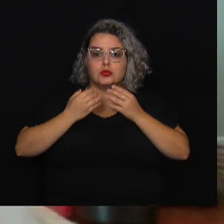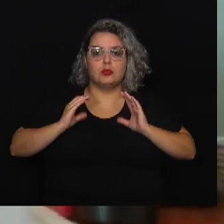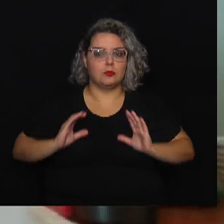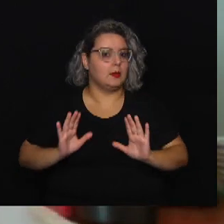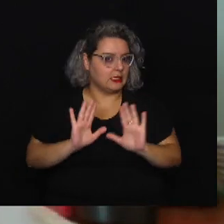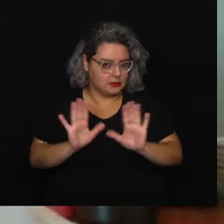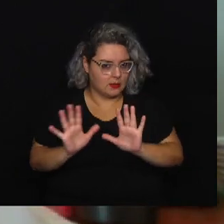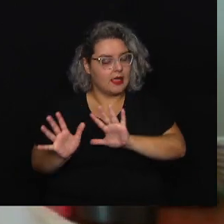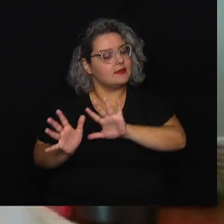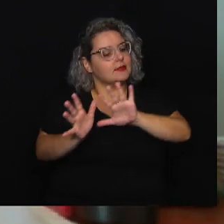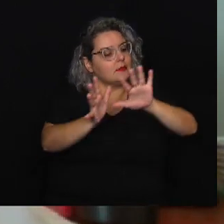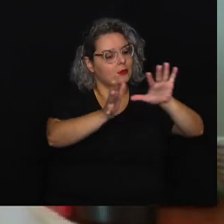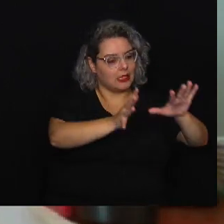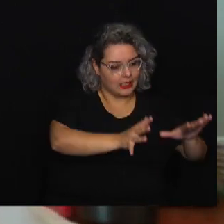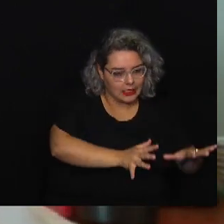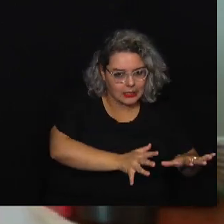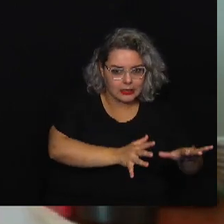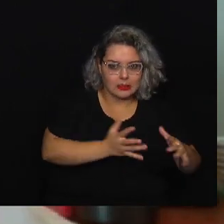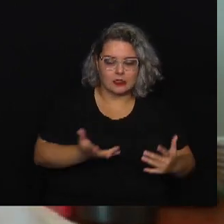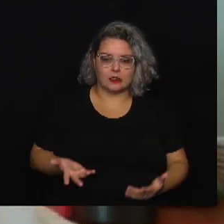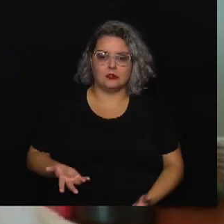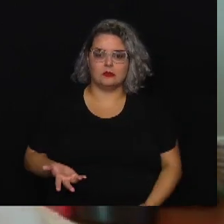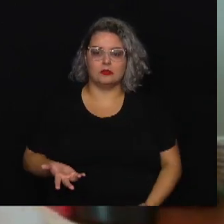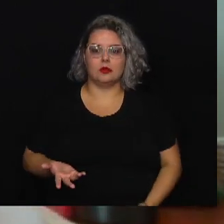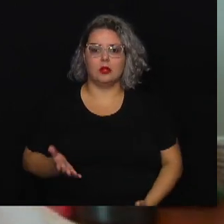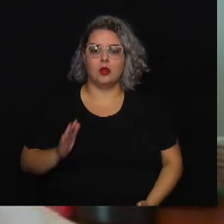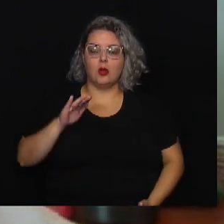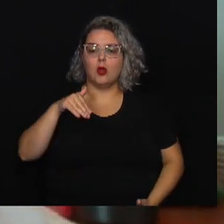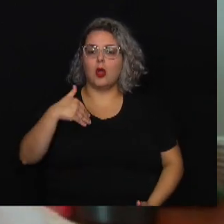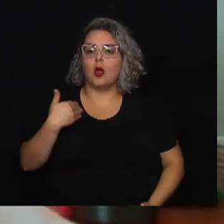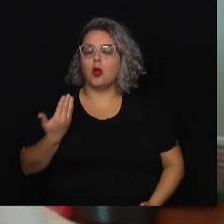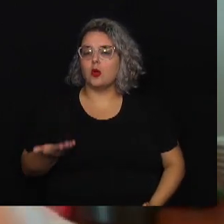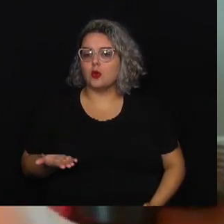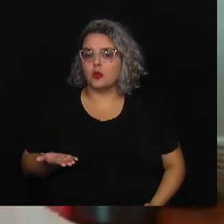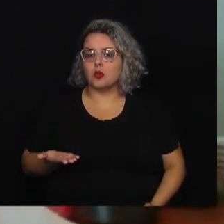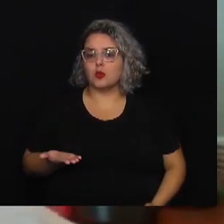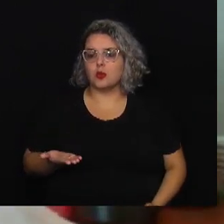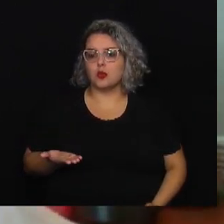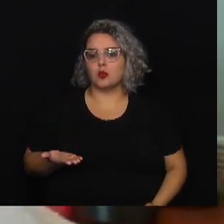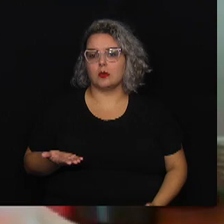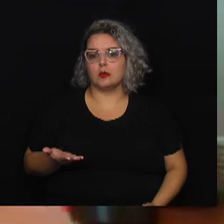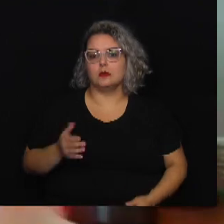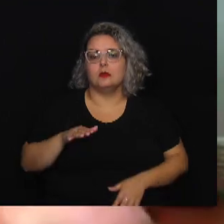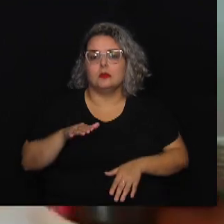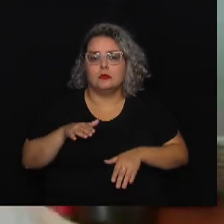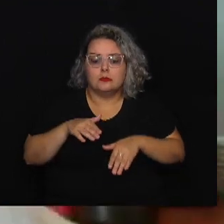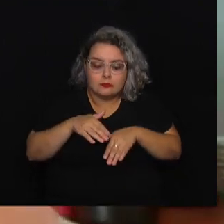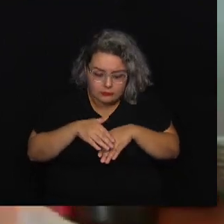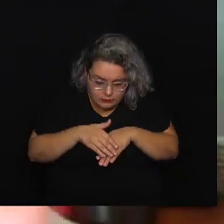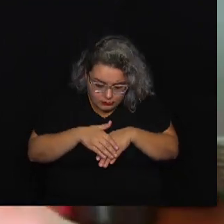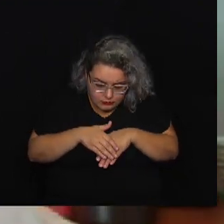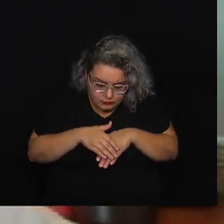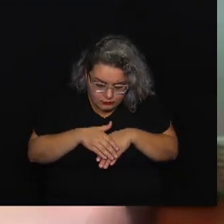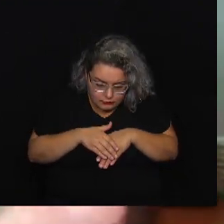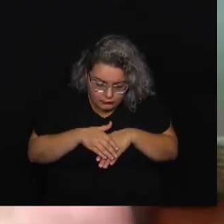está falando, né? A gente não, quando a gente abaixa a cabeça para a gente está mais